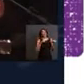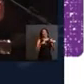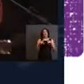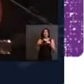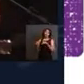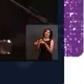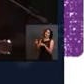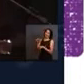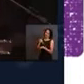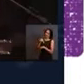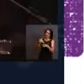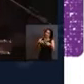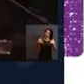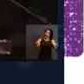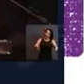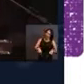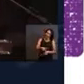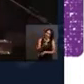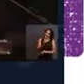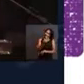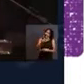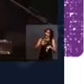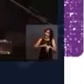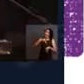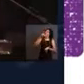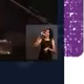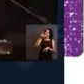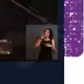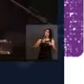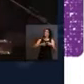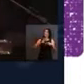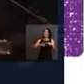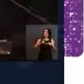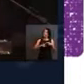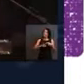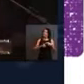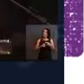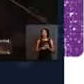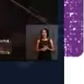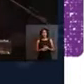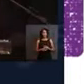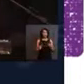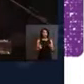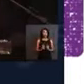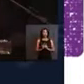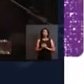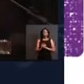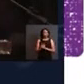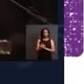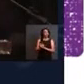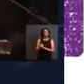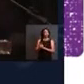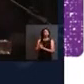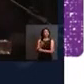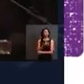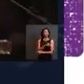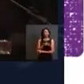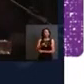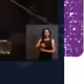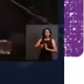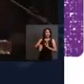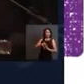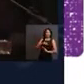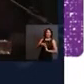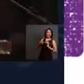que acontece dentro da sala de aula, porque em torno da sala de aula as coisas precisam funcionar muito